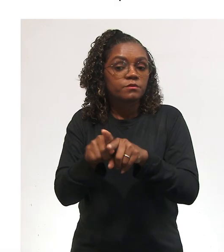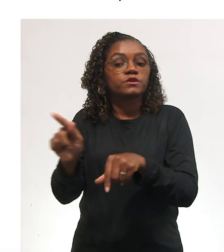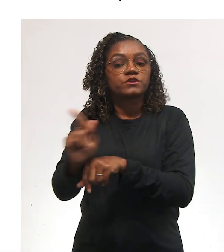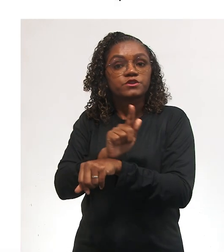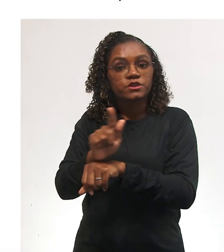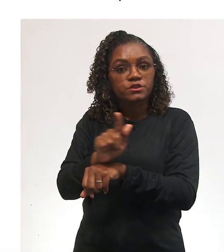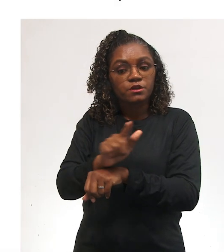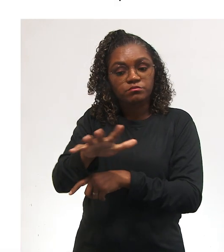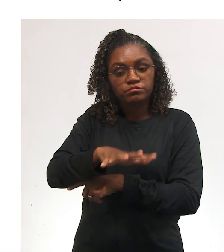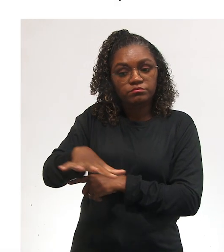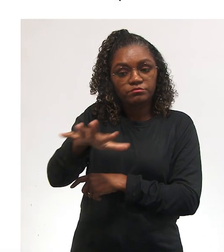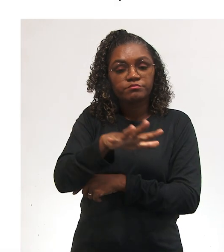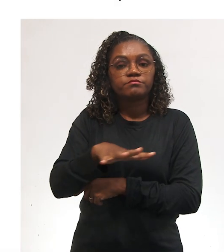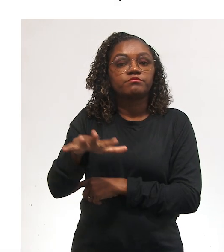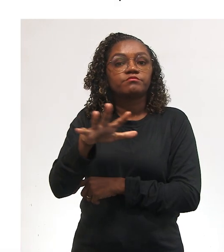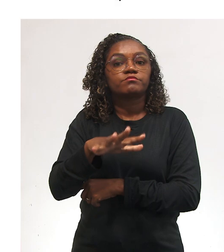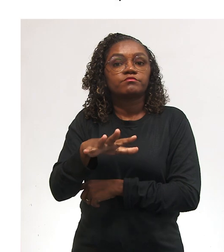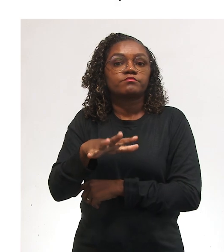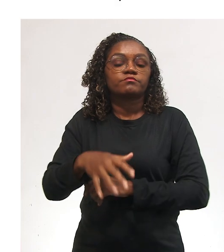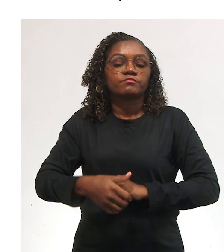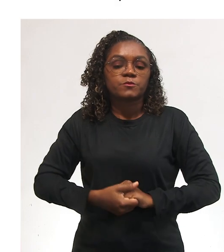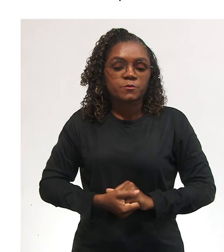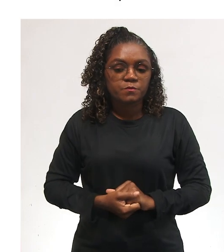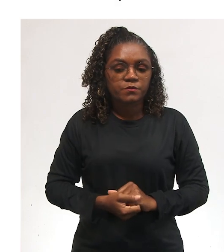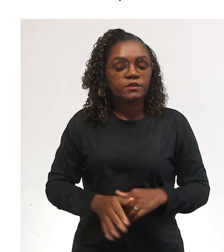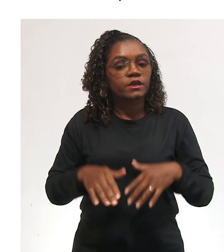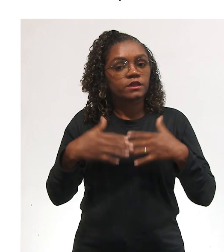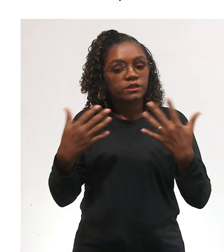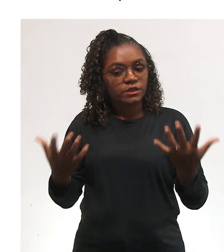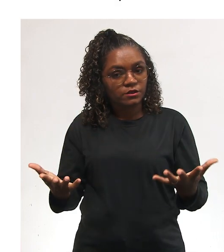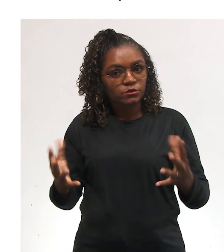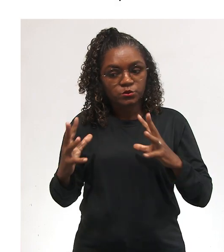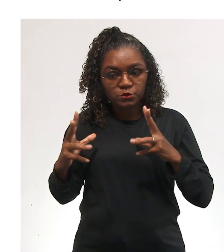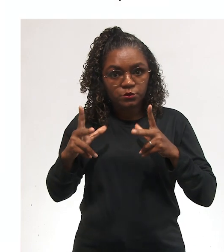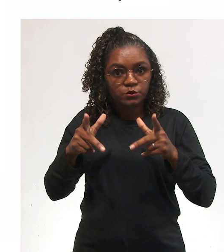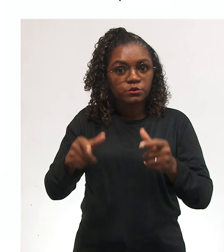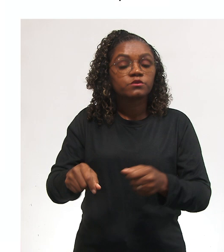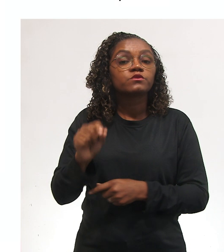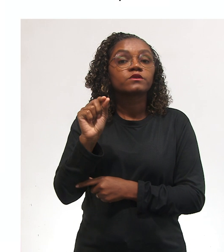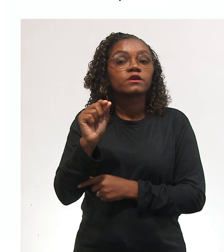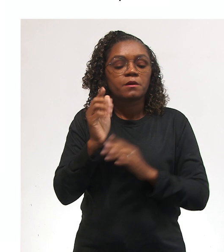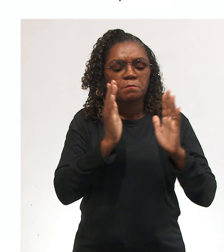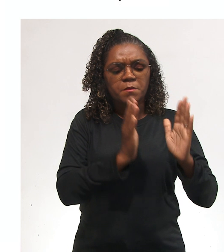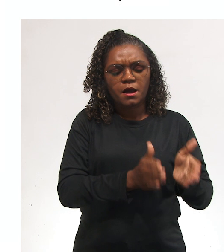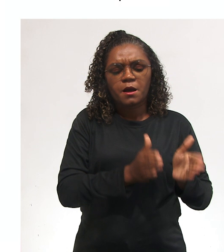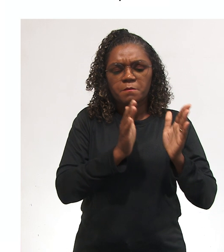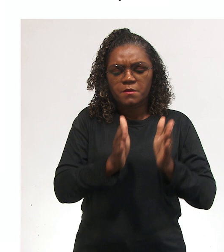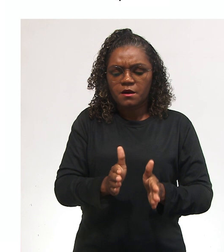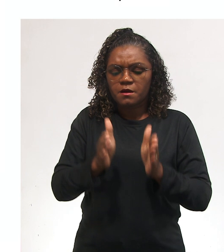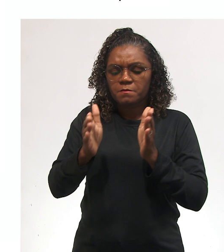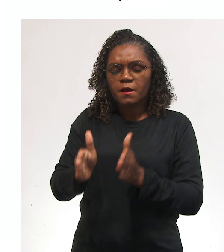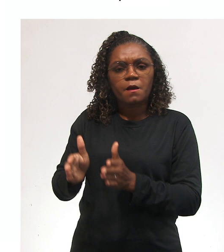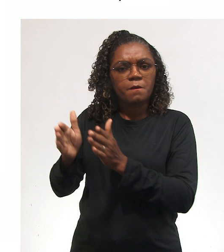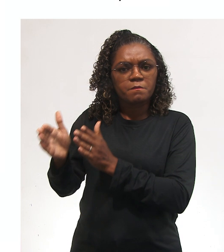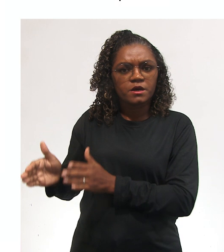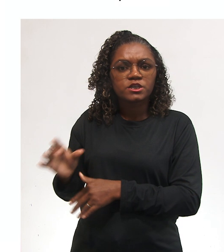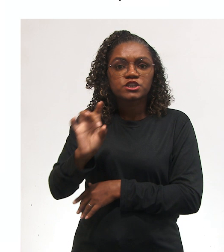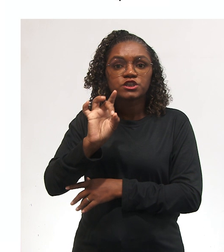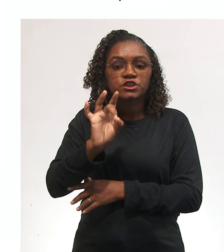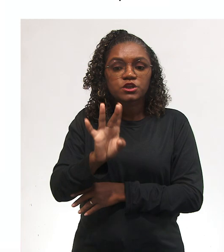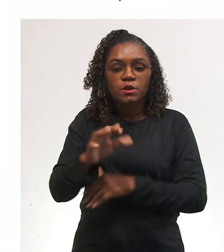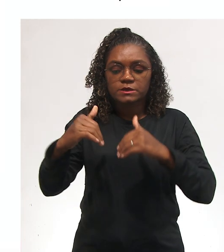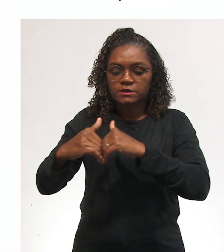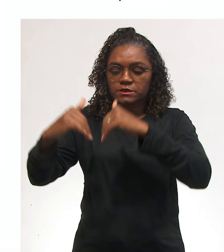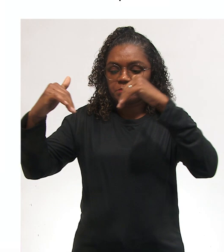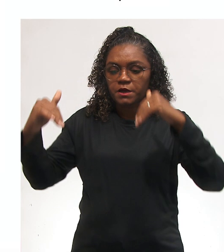gestão do meio ambiente. Então, todos esses processos, eles não podem estar